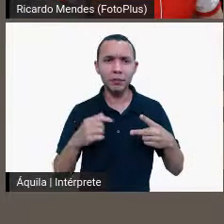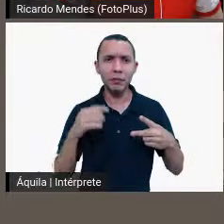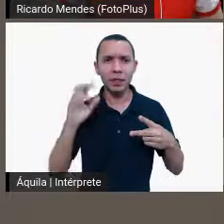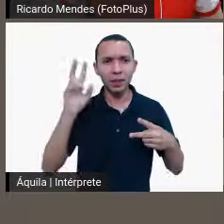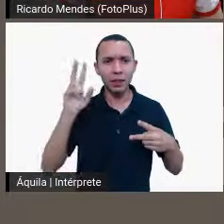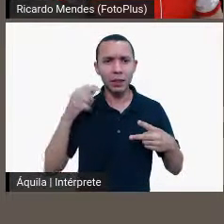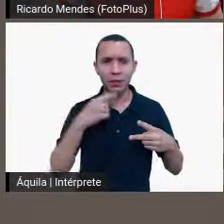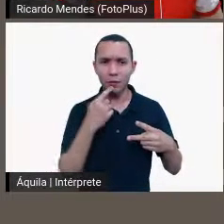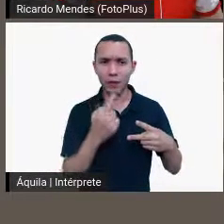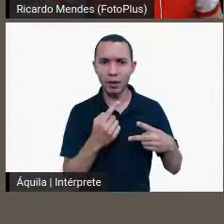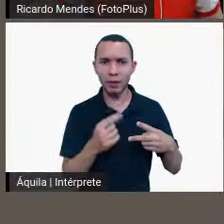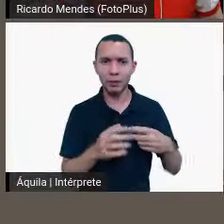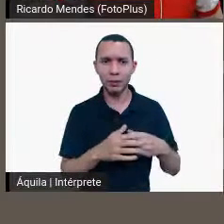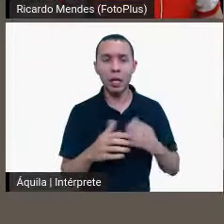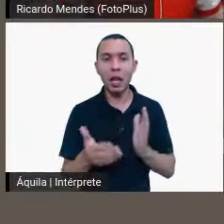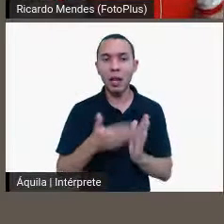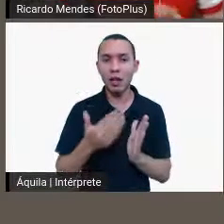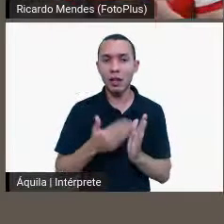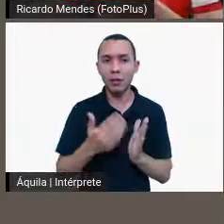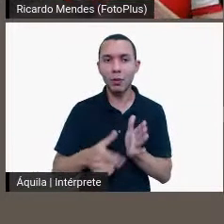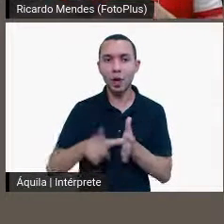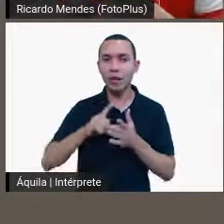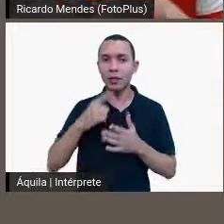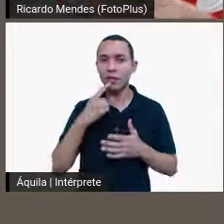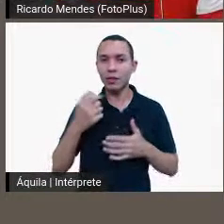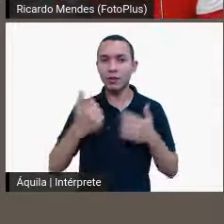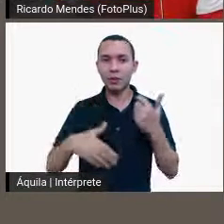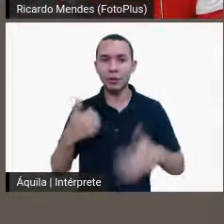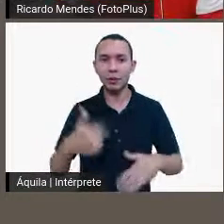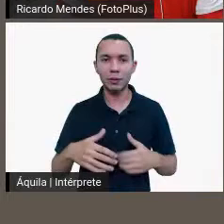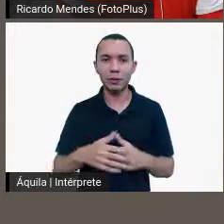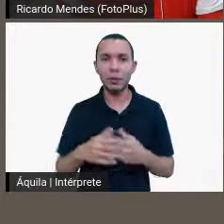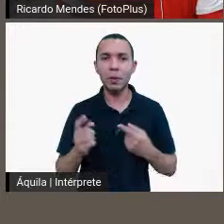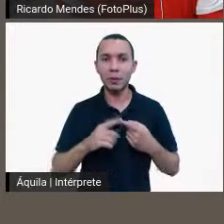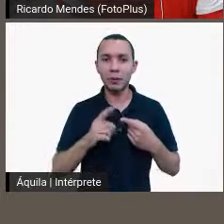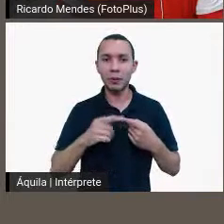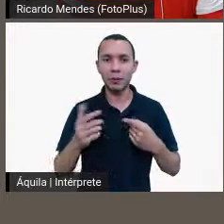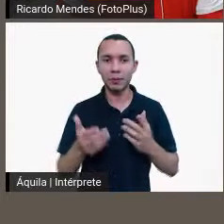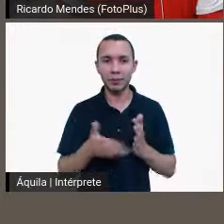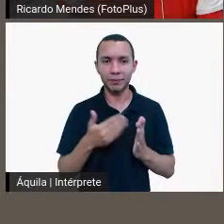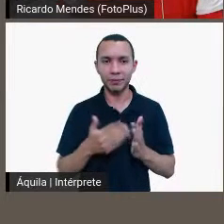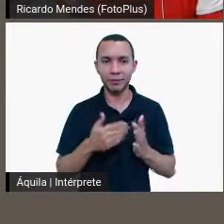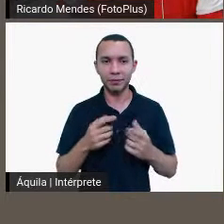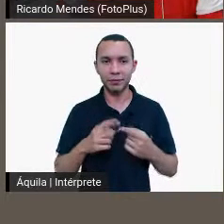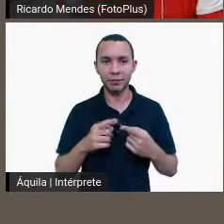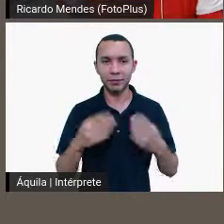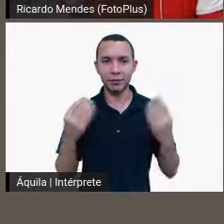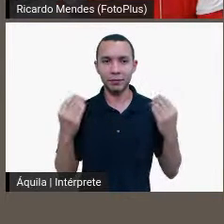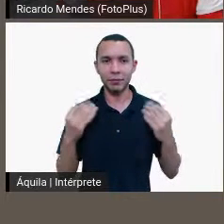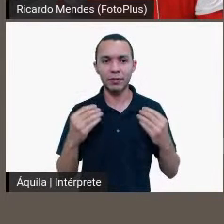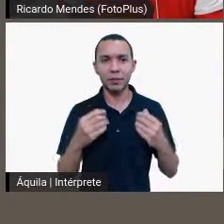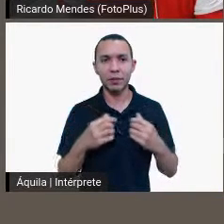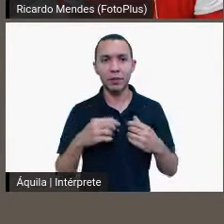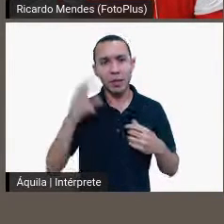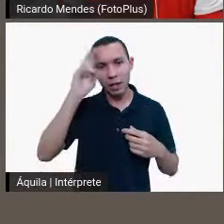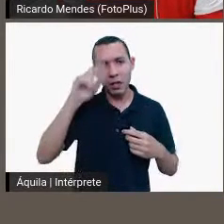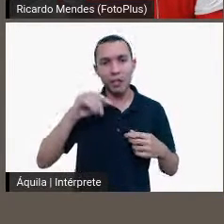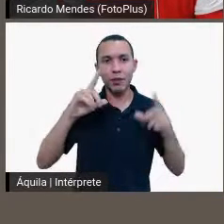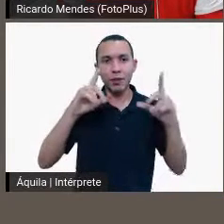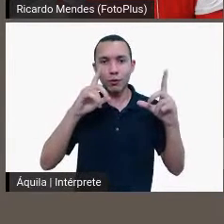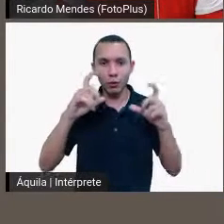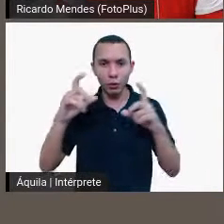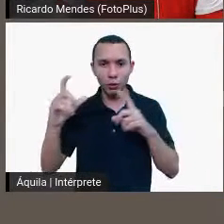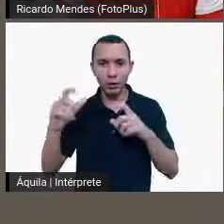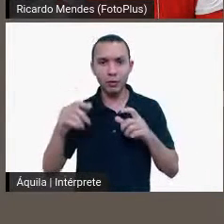Sobre os dois livros que eu mencionei. O primeiro que eu vou lembrar aqui é o Fotografia, Cultura e